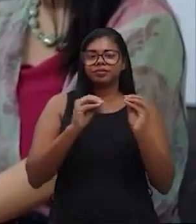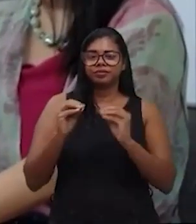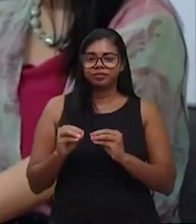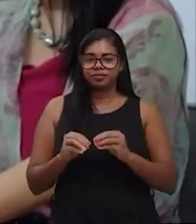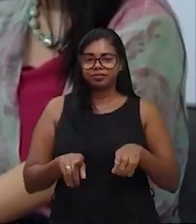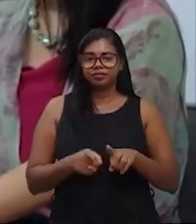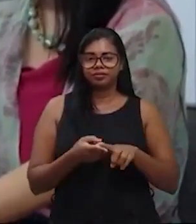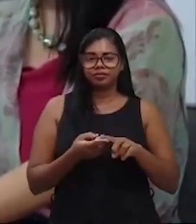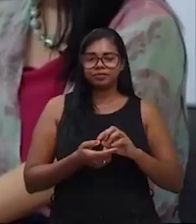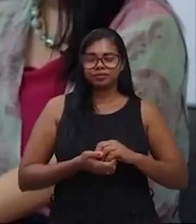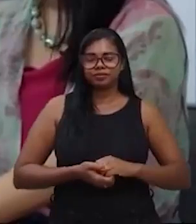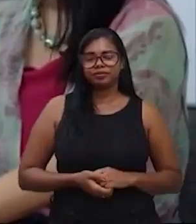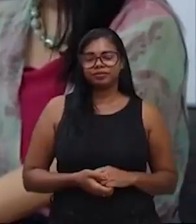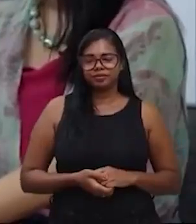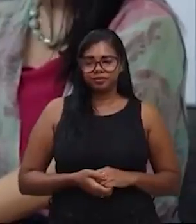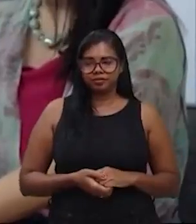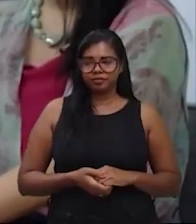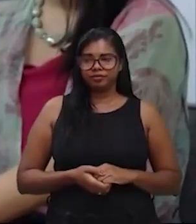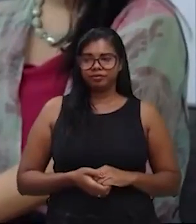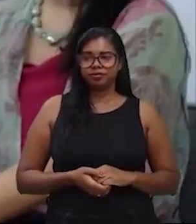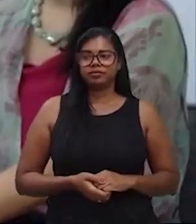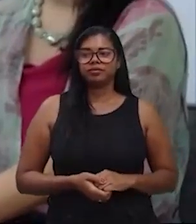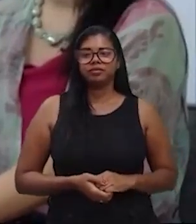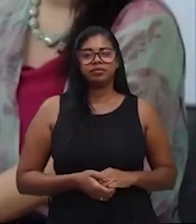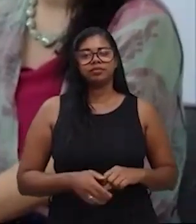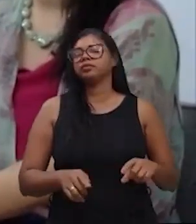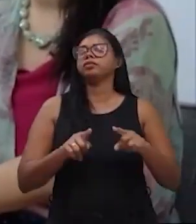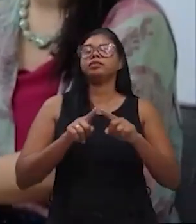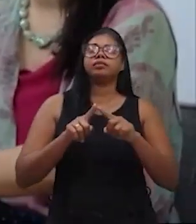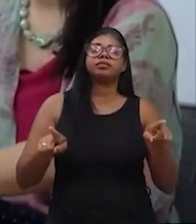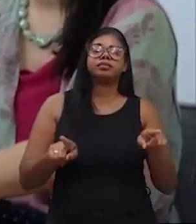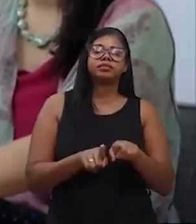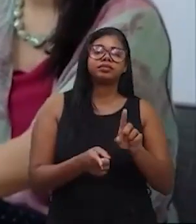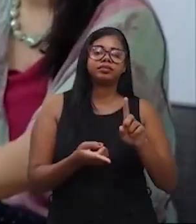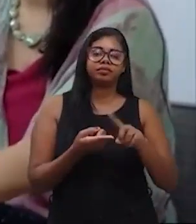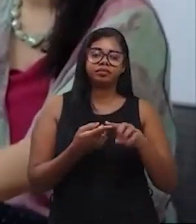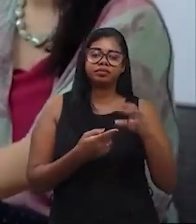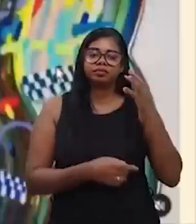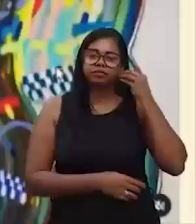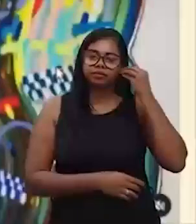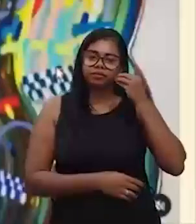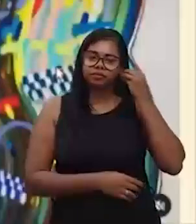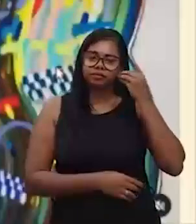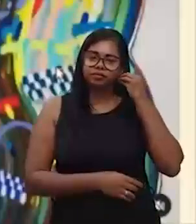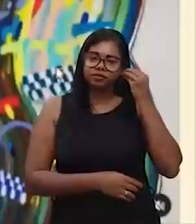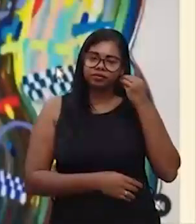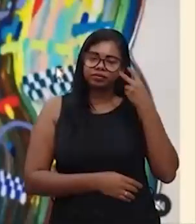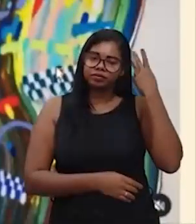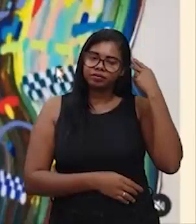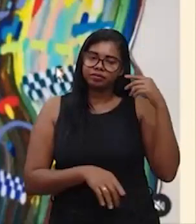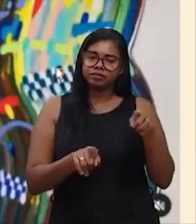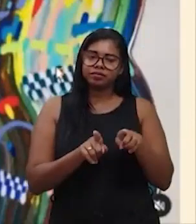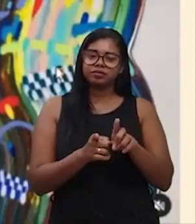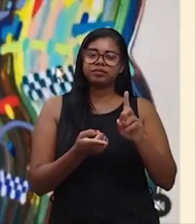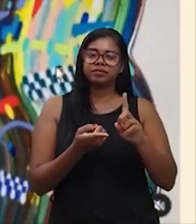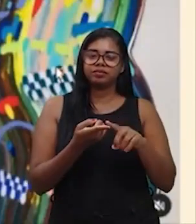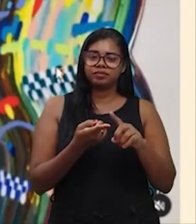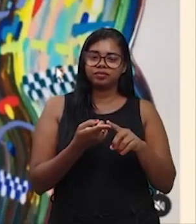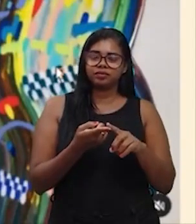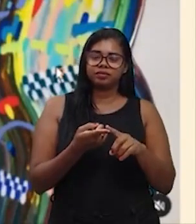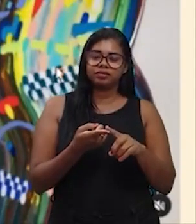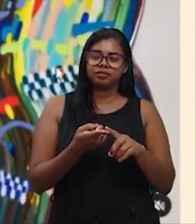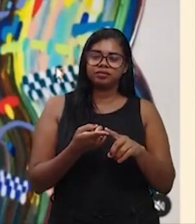lugar comum, né? E aí, mais um exemplozinho também sobre uma experimentação mais manual, o que gotinhas